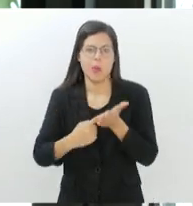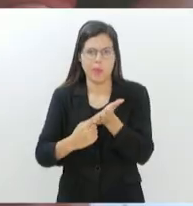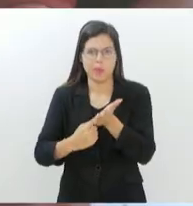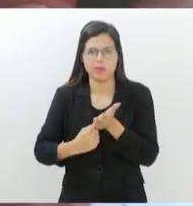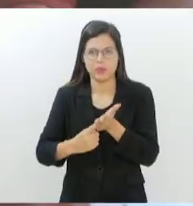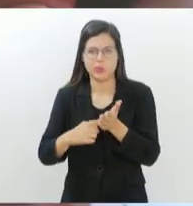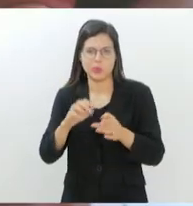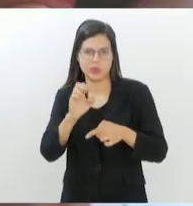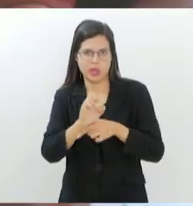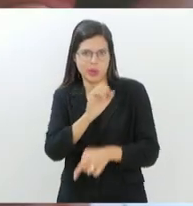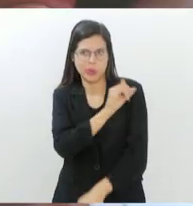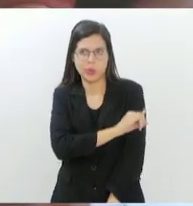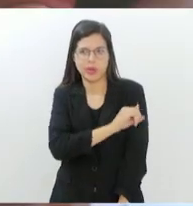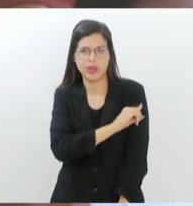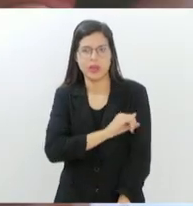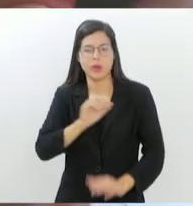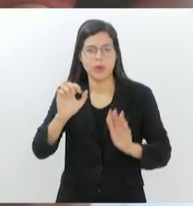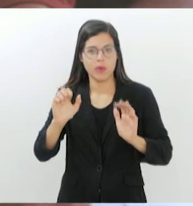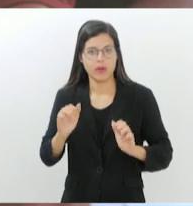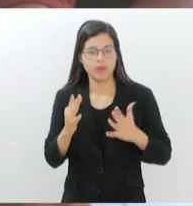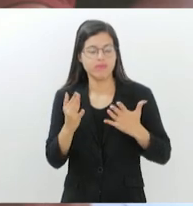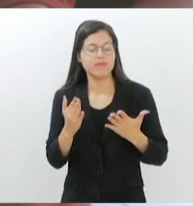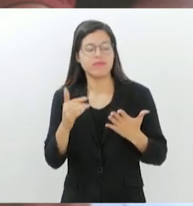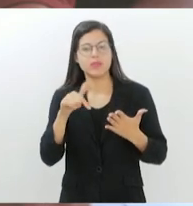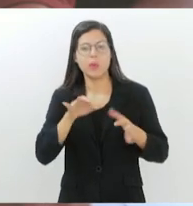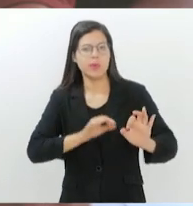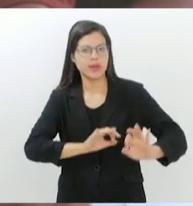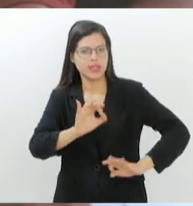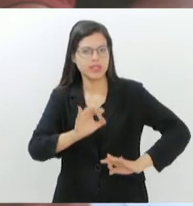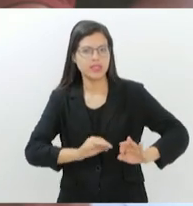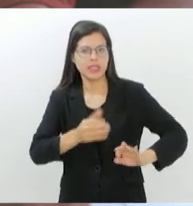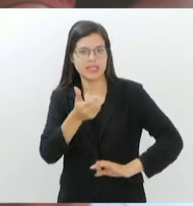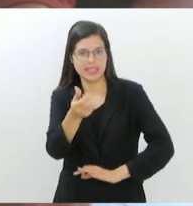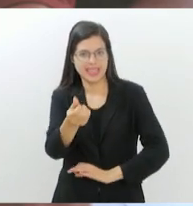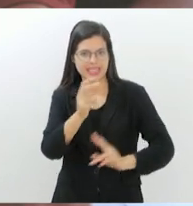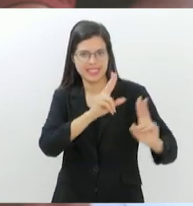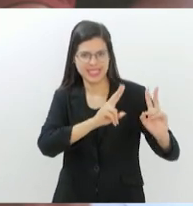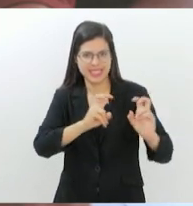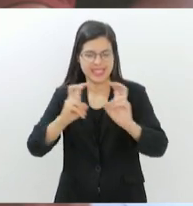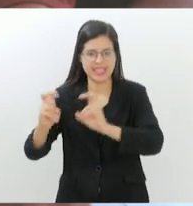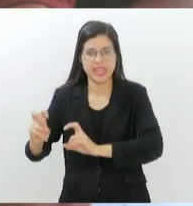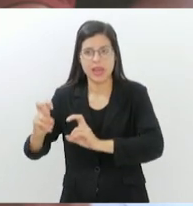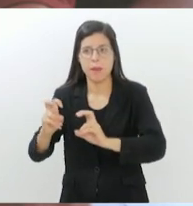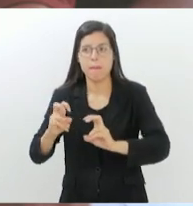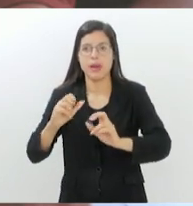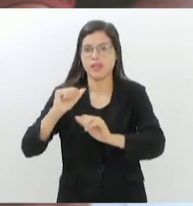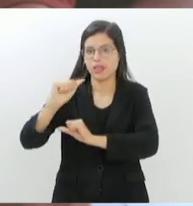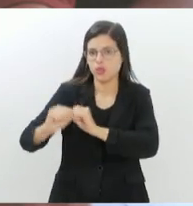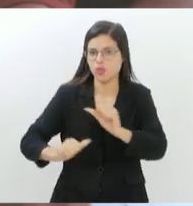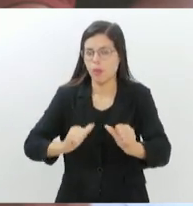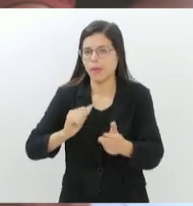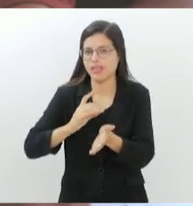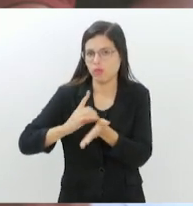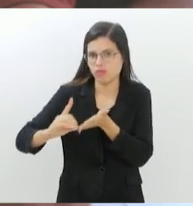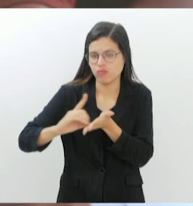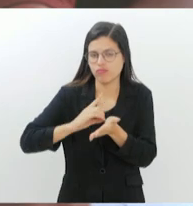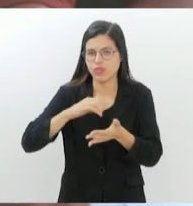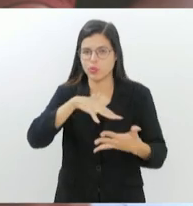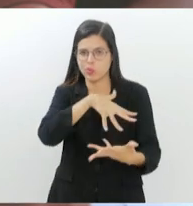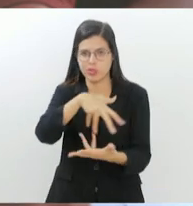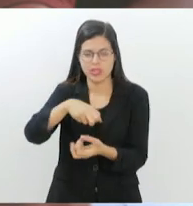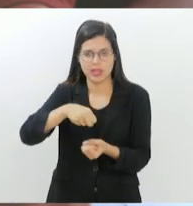Janeiro. O evento foi dividido em 6 eixos temáticos, passando pela transformação digital, sustentabilidade,